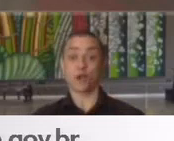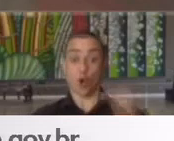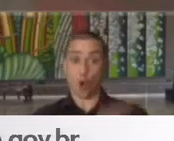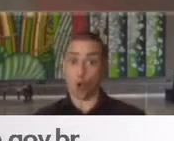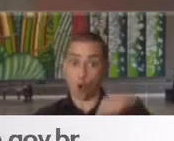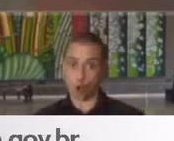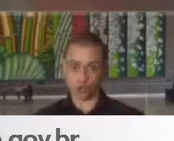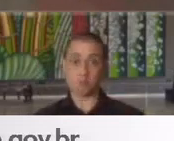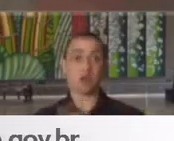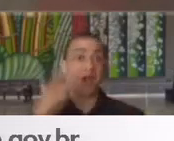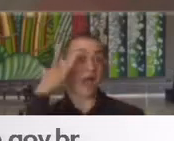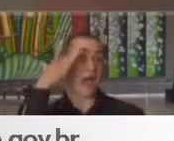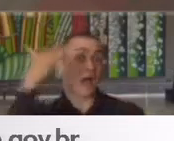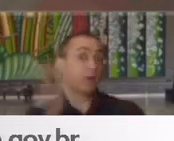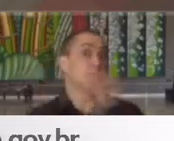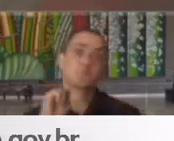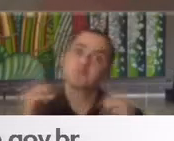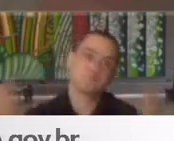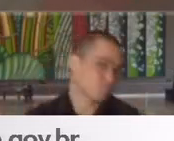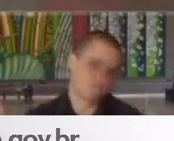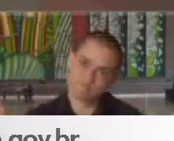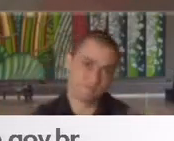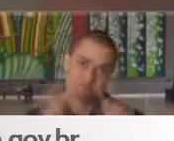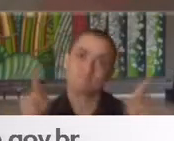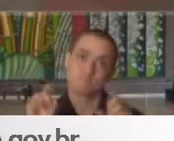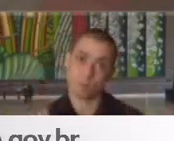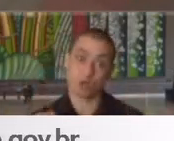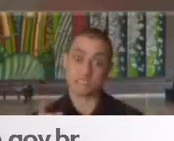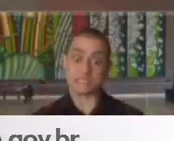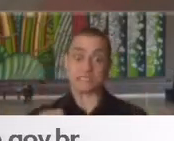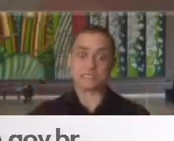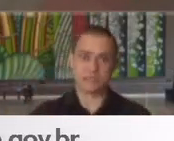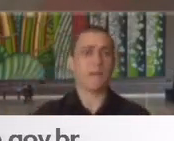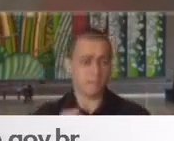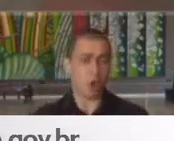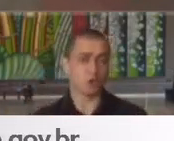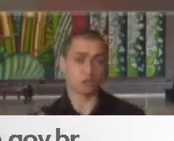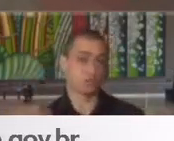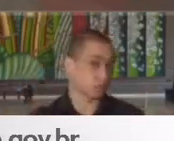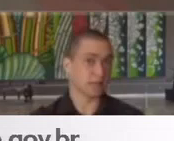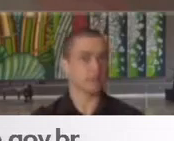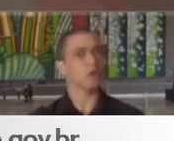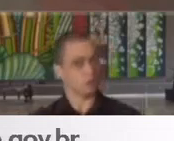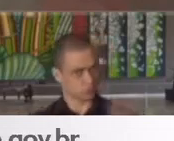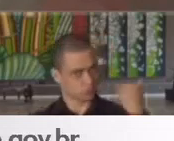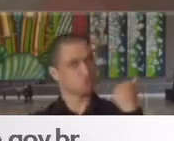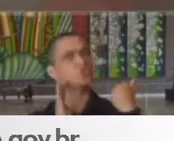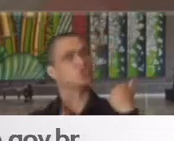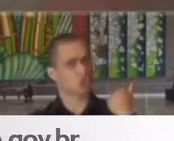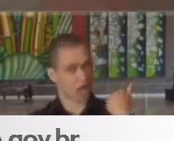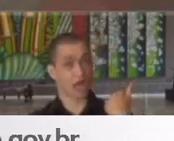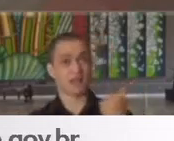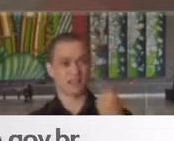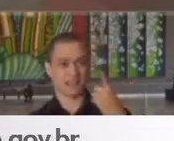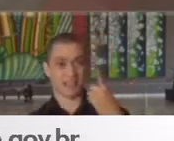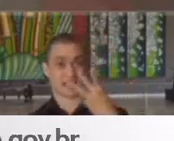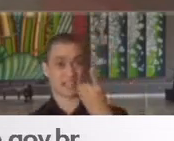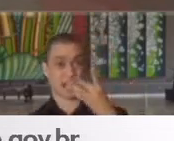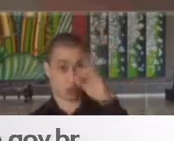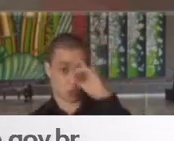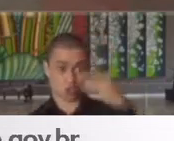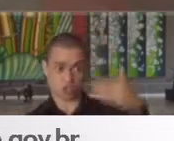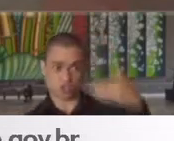pode não ser a medida de amanhã e poderemos endurecer se necessário for. Aliás, temos feito isso. Nos últimos 14 dias,